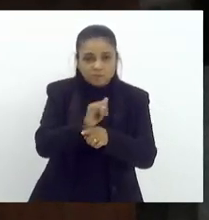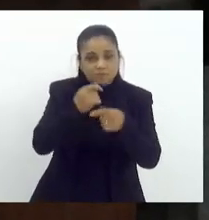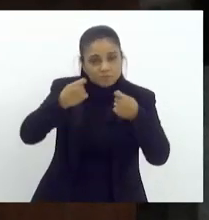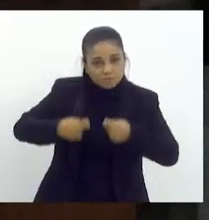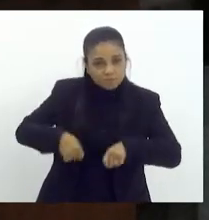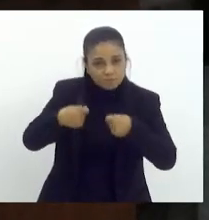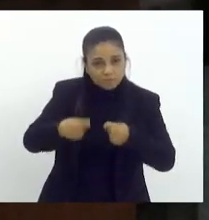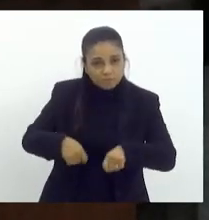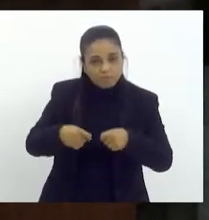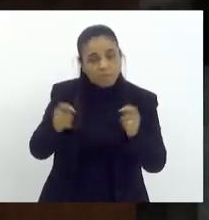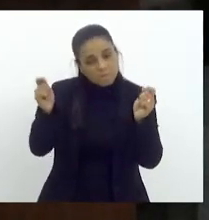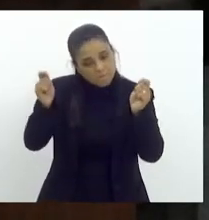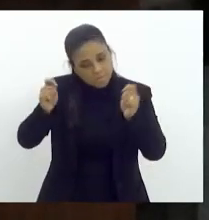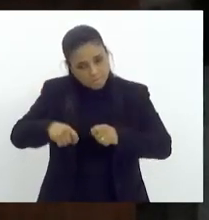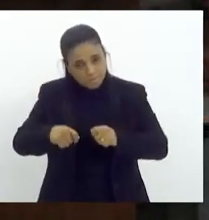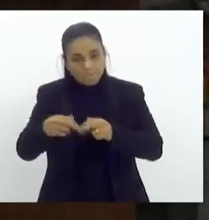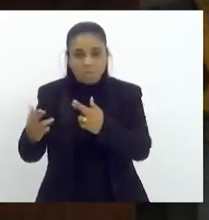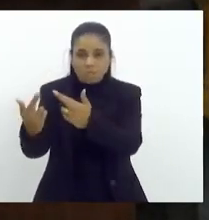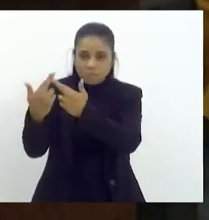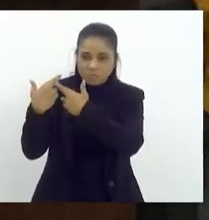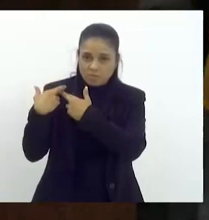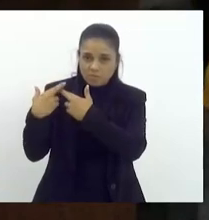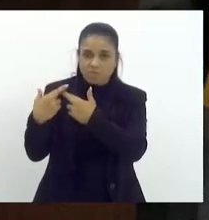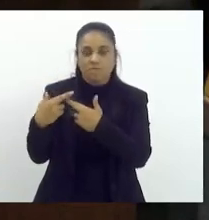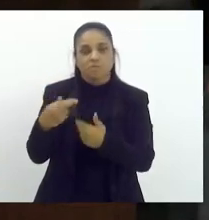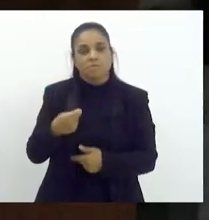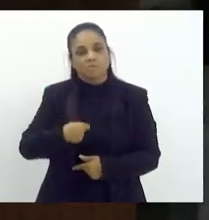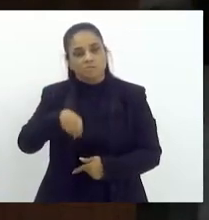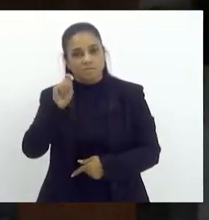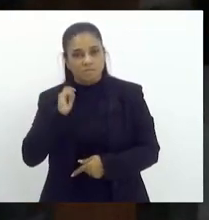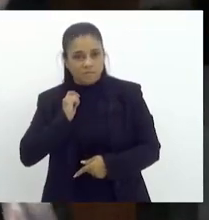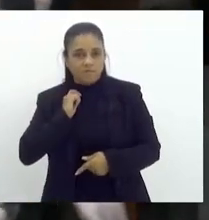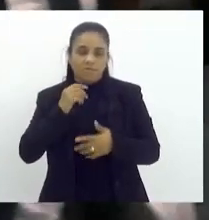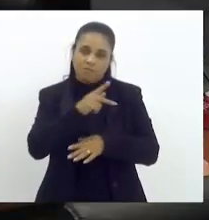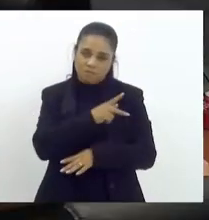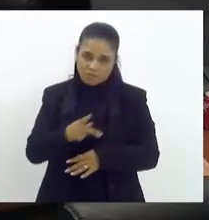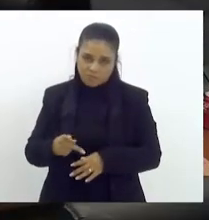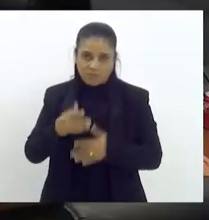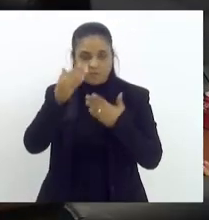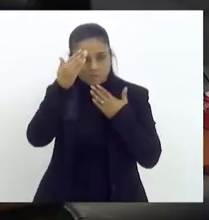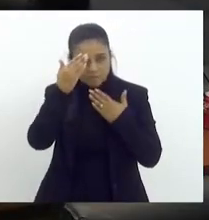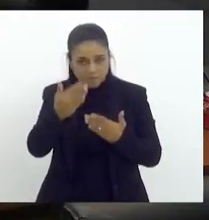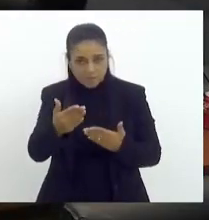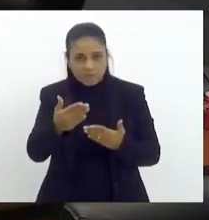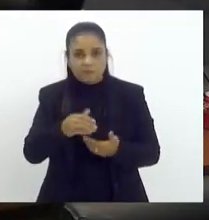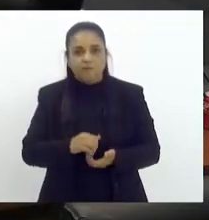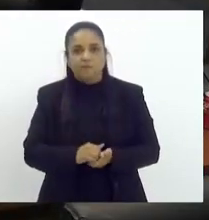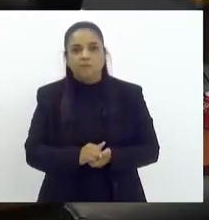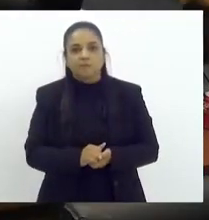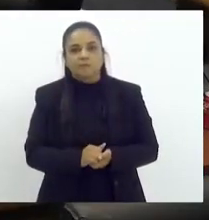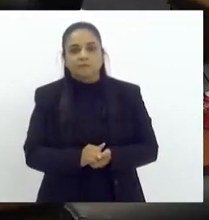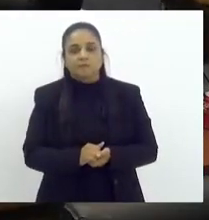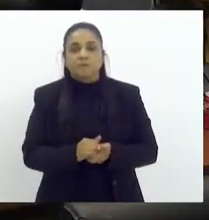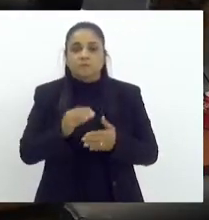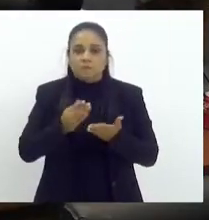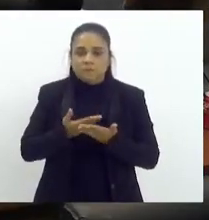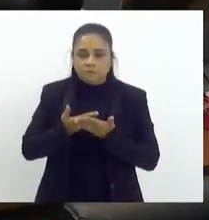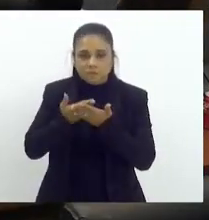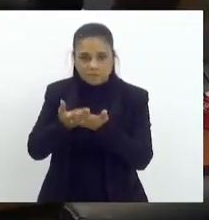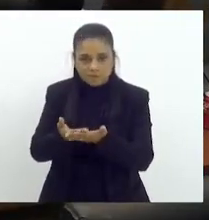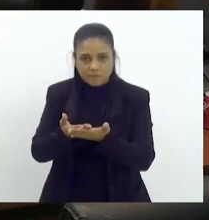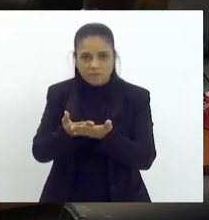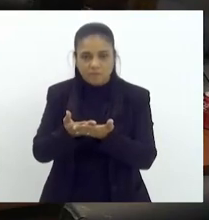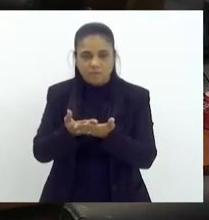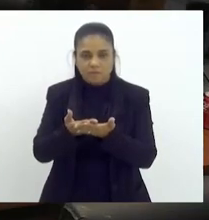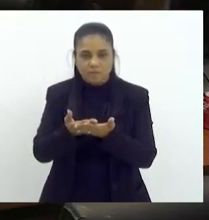de fazer aquilo que é possível com responsabilidade fiscal sobre o presidente obrigado para encaminhar presidente